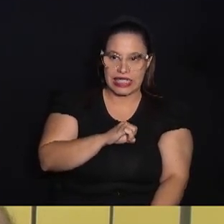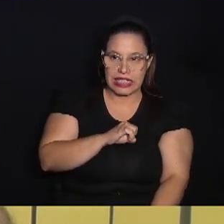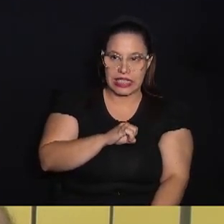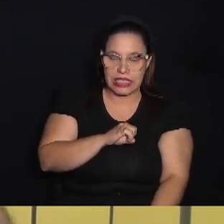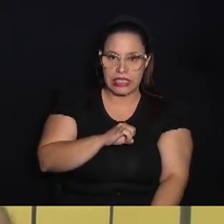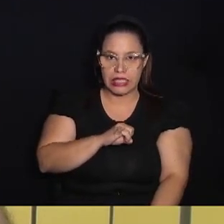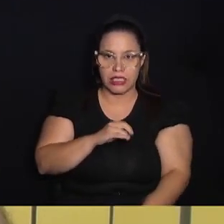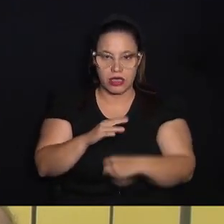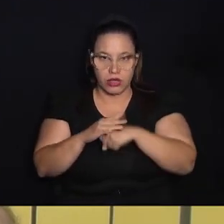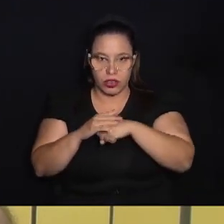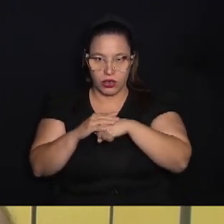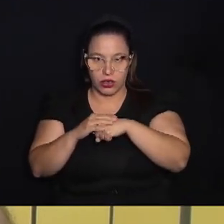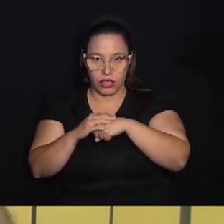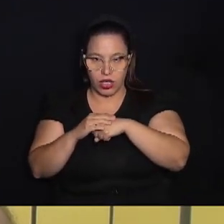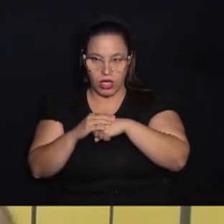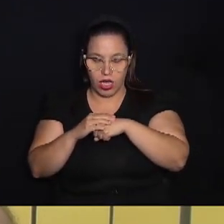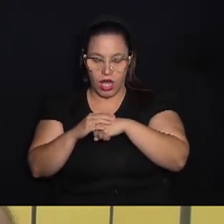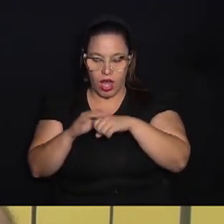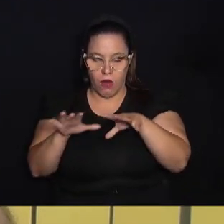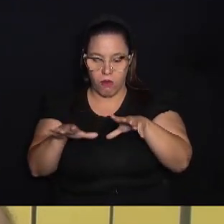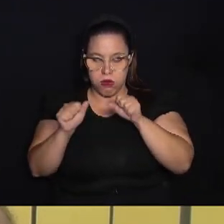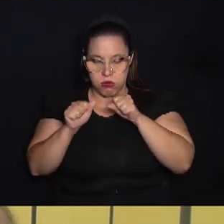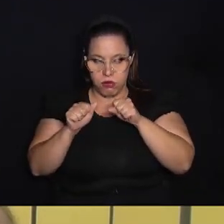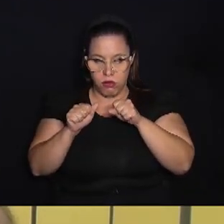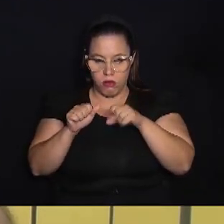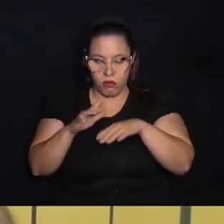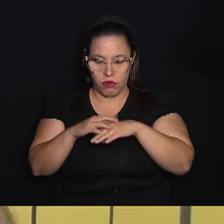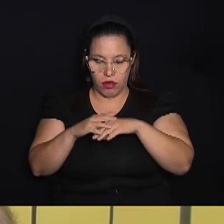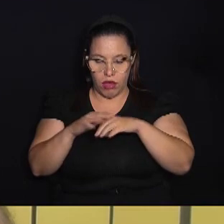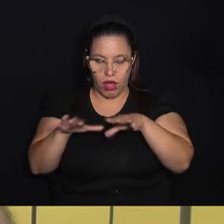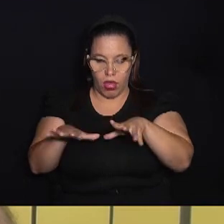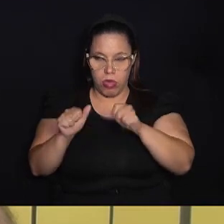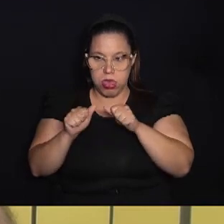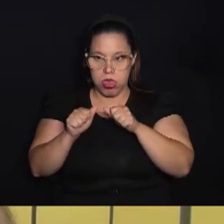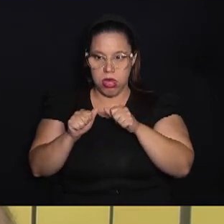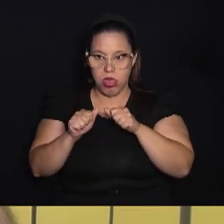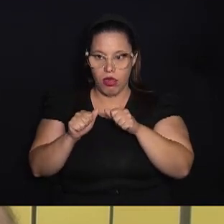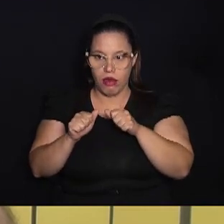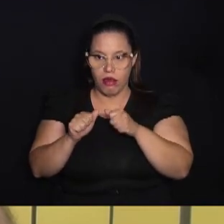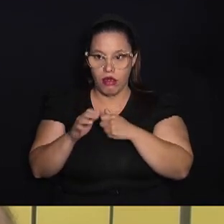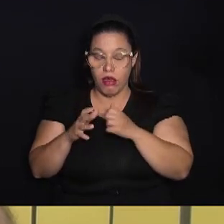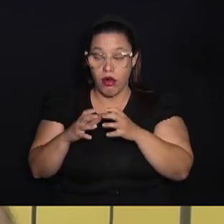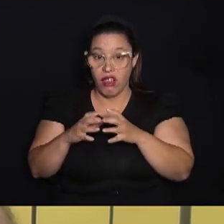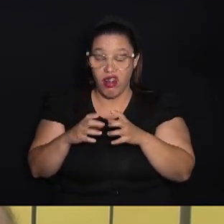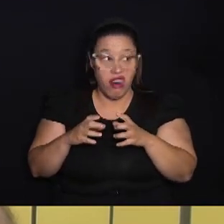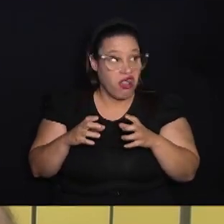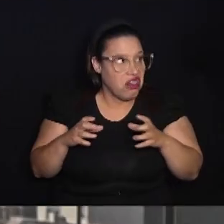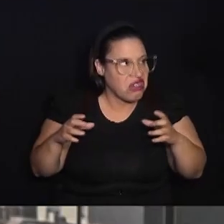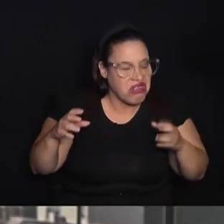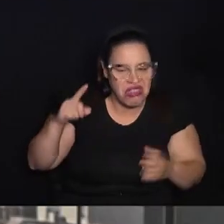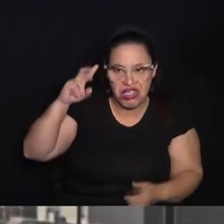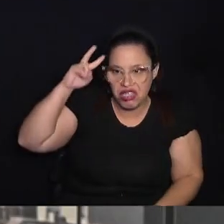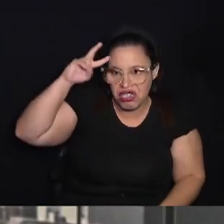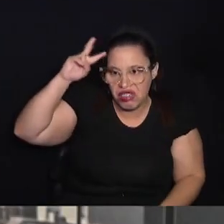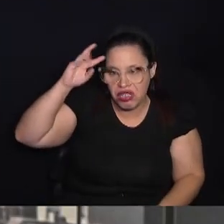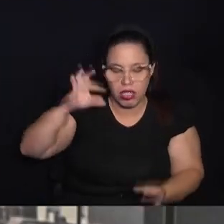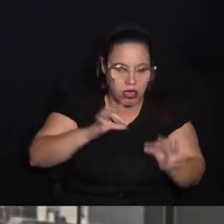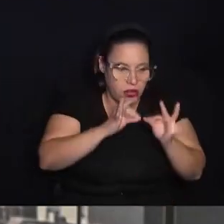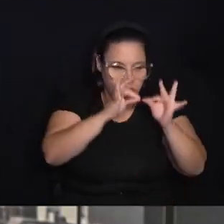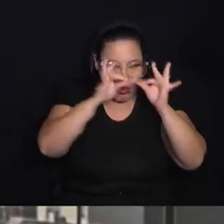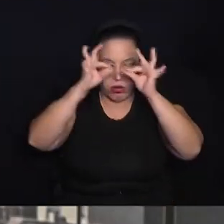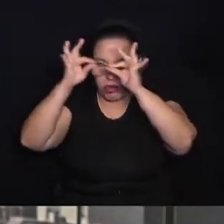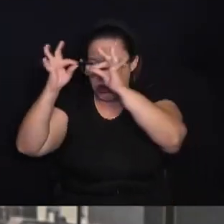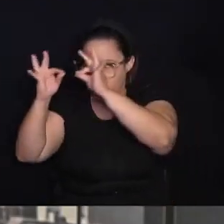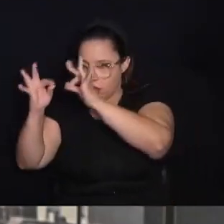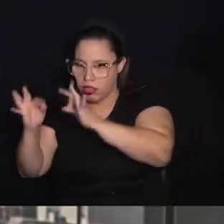eh contagiosas infecto contagiosa Caraca quanta história aí que certamente quem tá acompanhando a gente